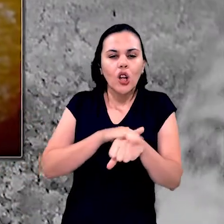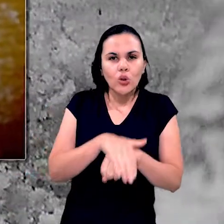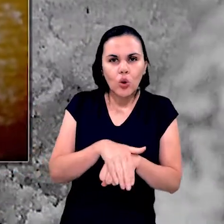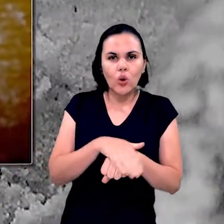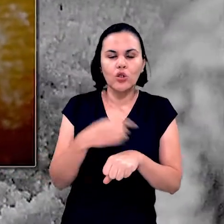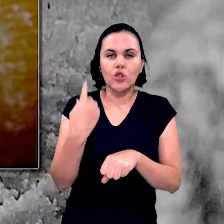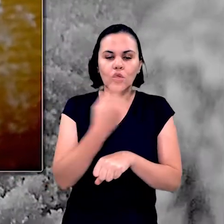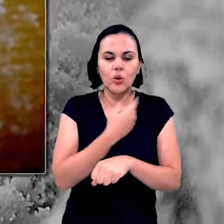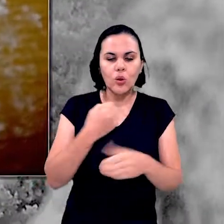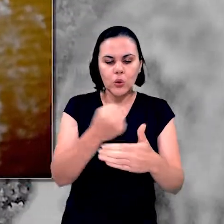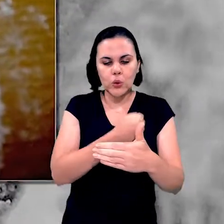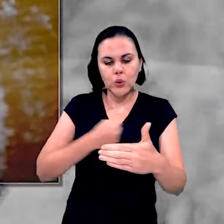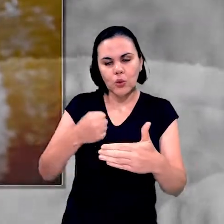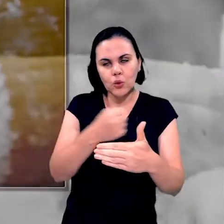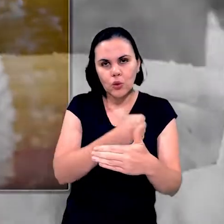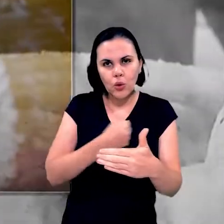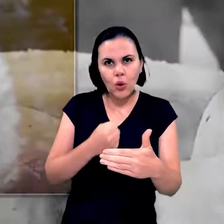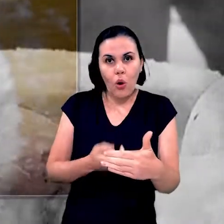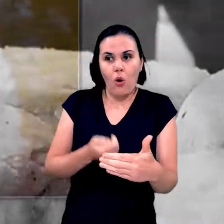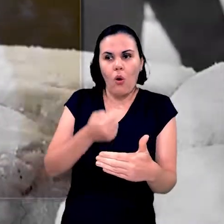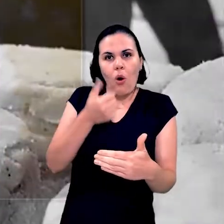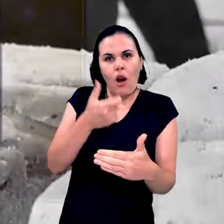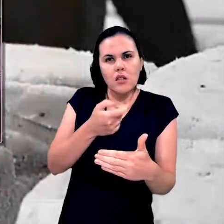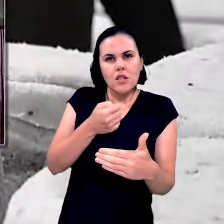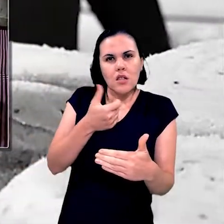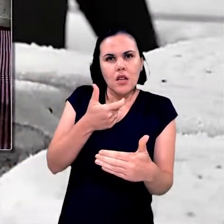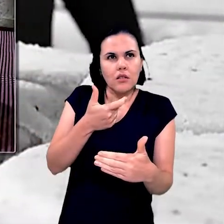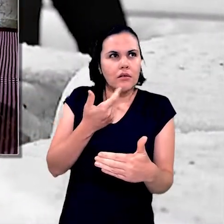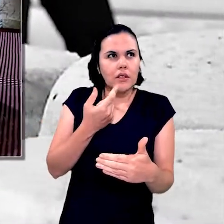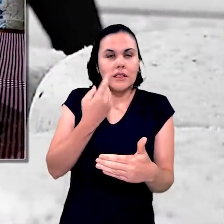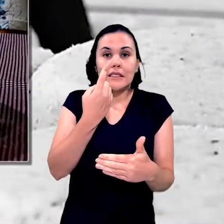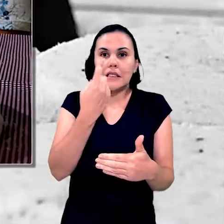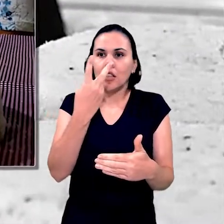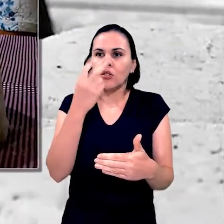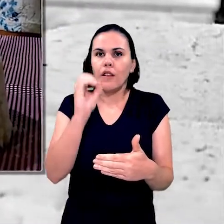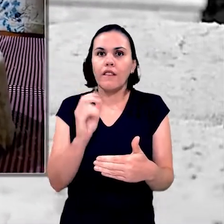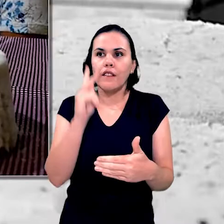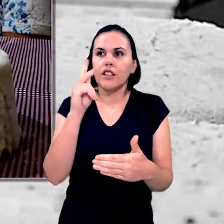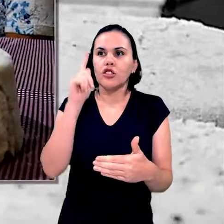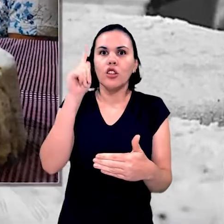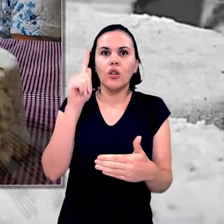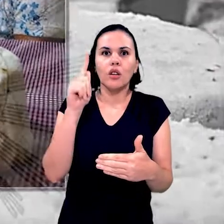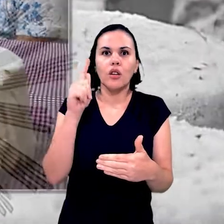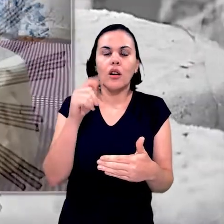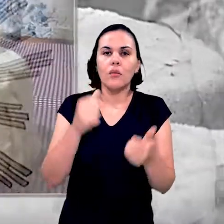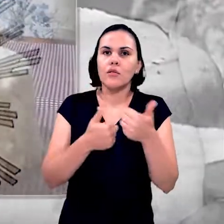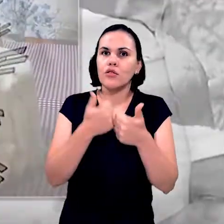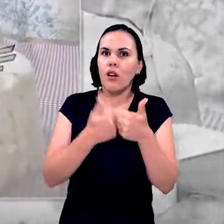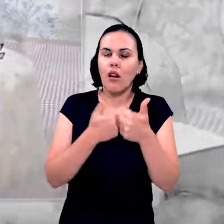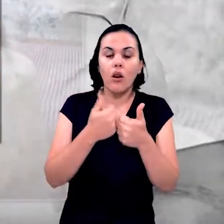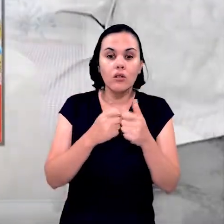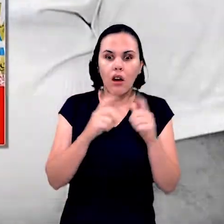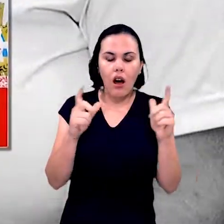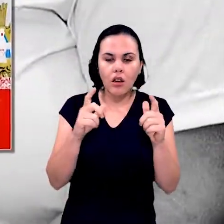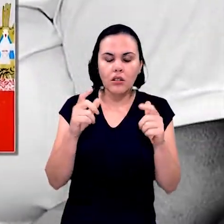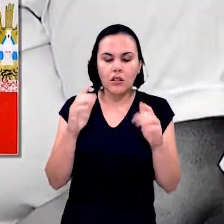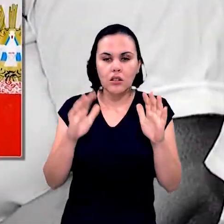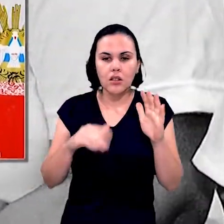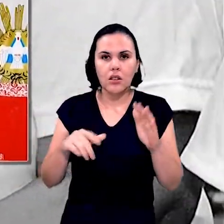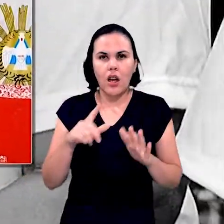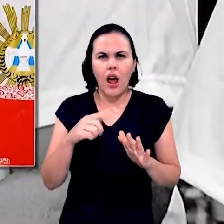que a gente cozinha quase 120 quilos de arroz e assim, é